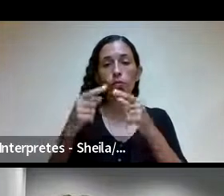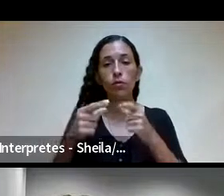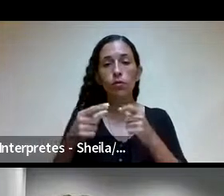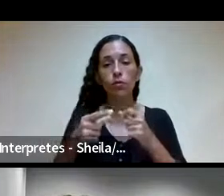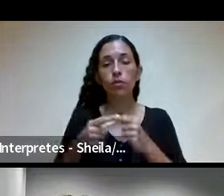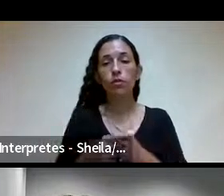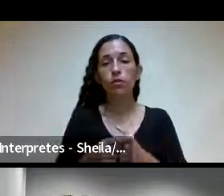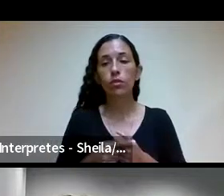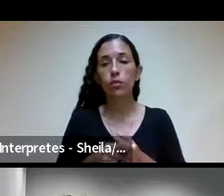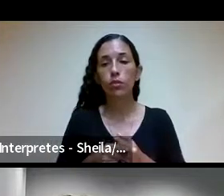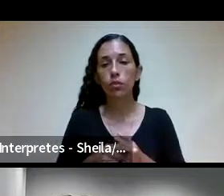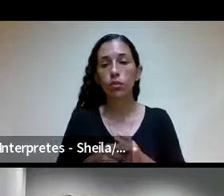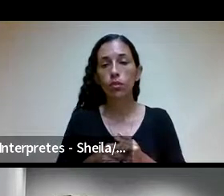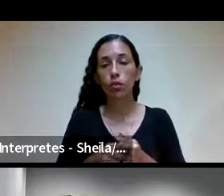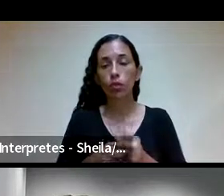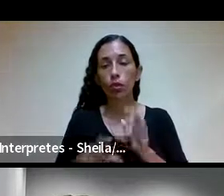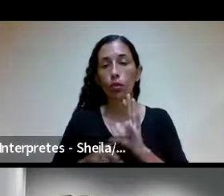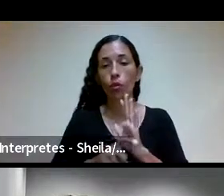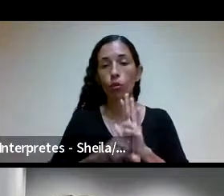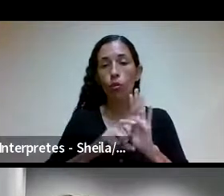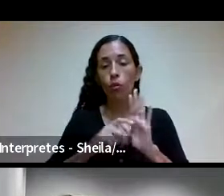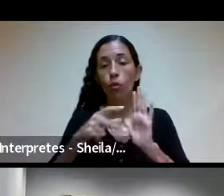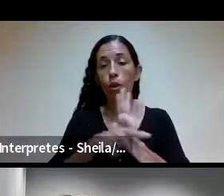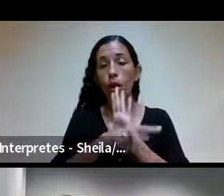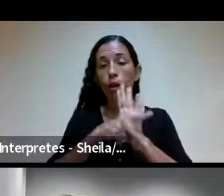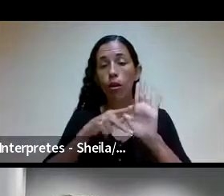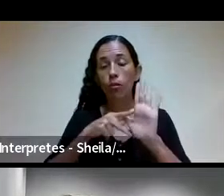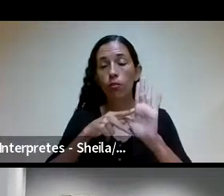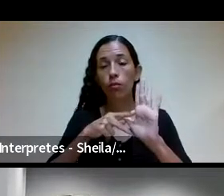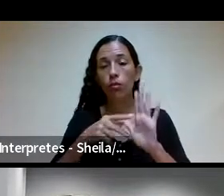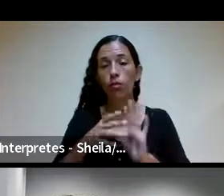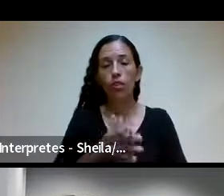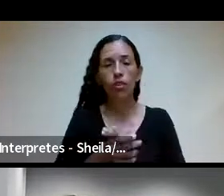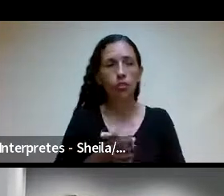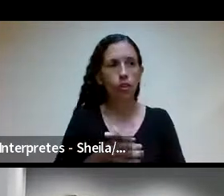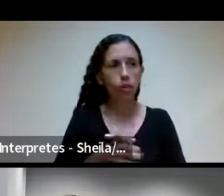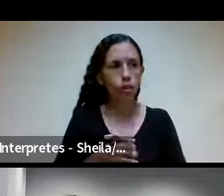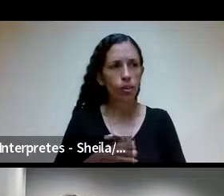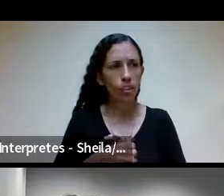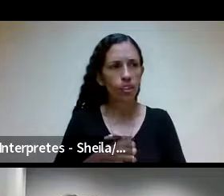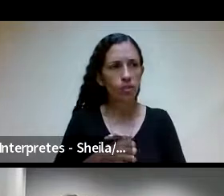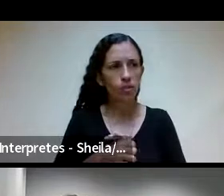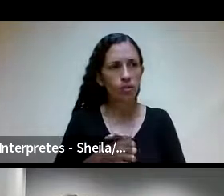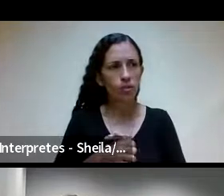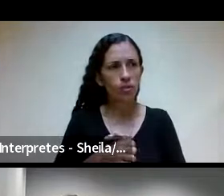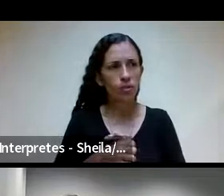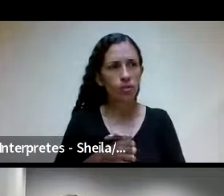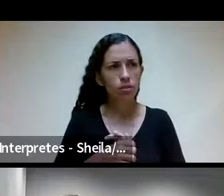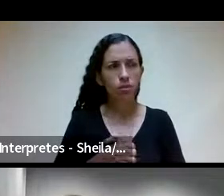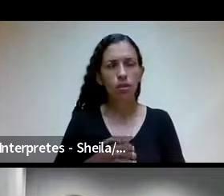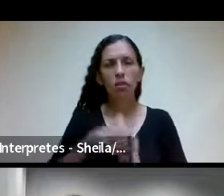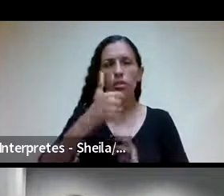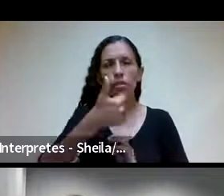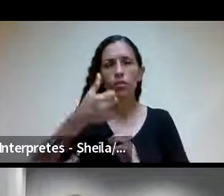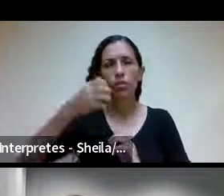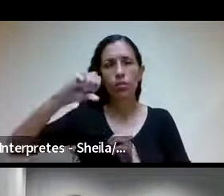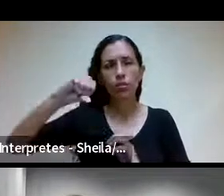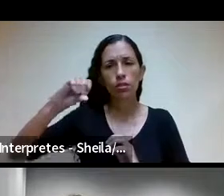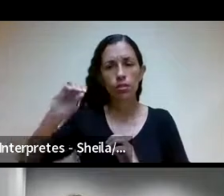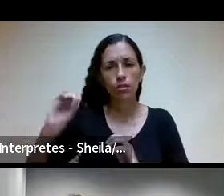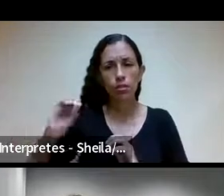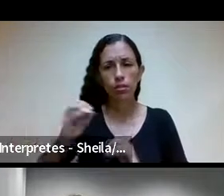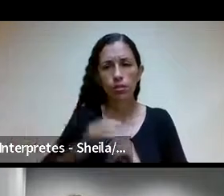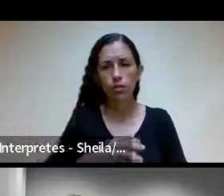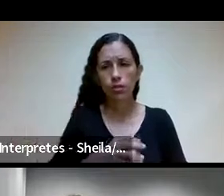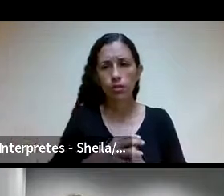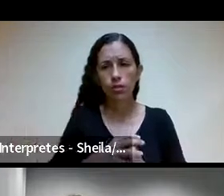190/2017. A APRES opinou favoravelmente pela possibilidade do deferimento da prorrogação da